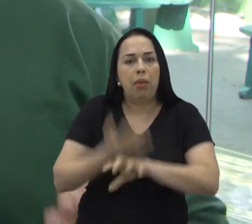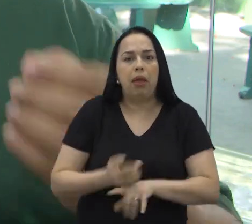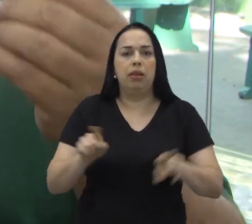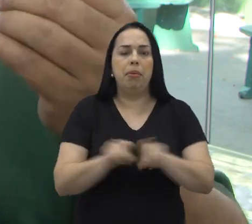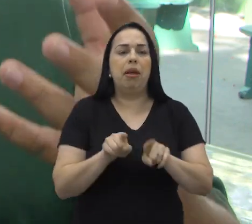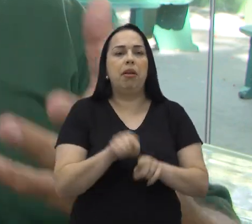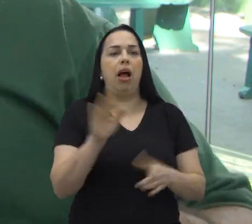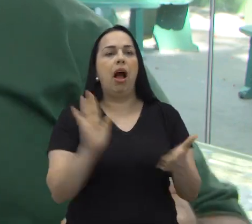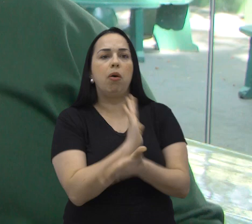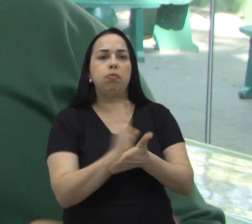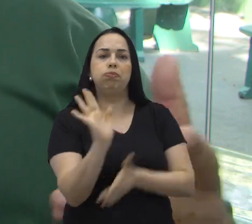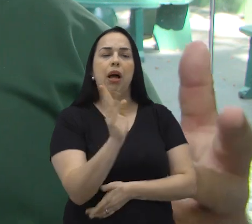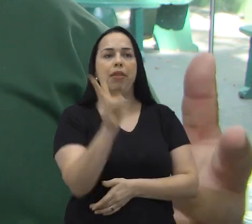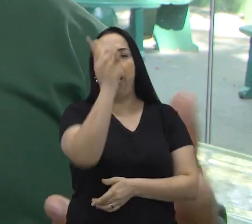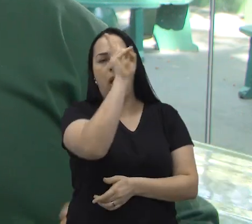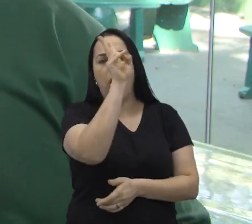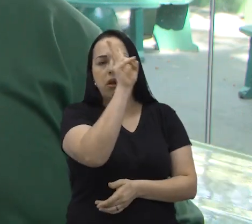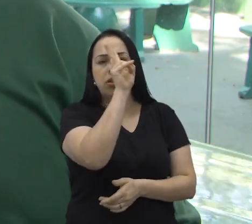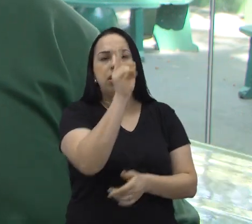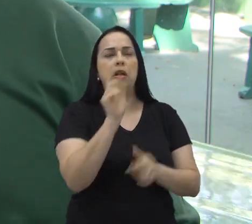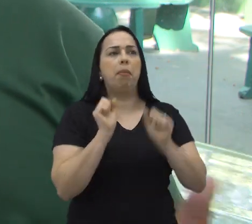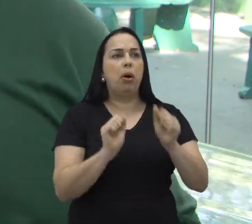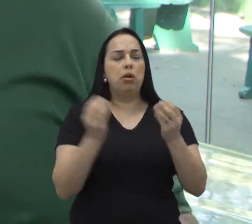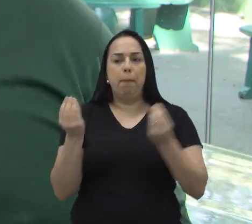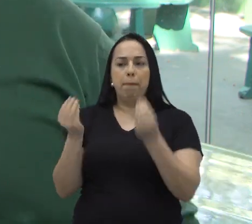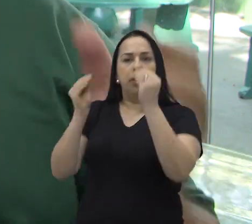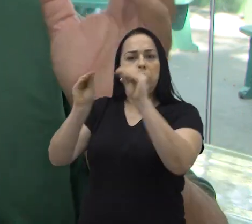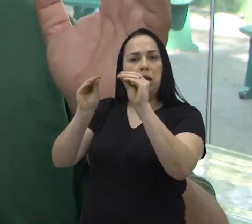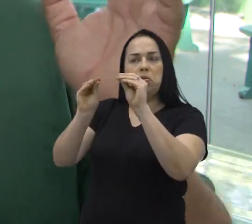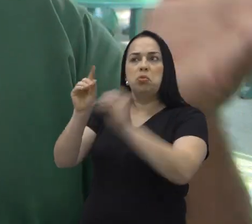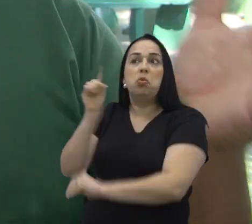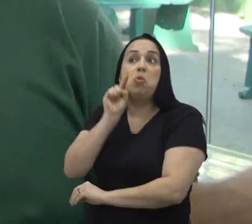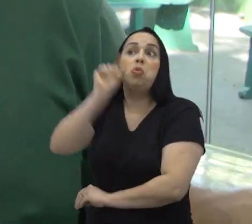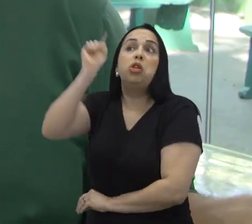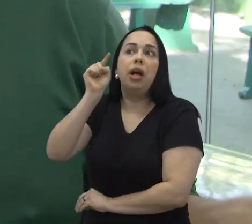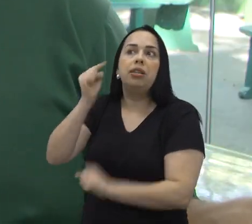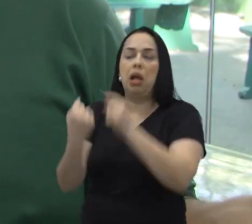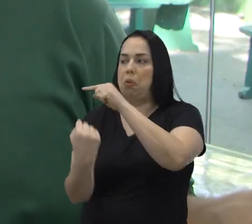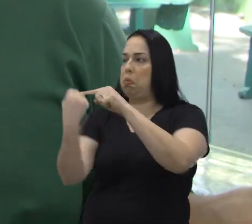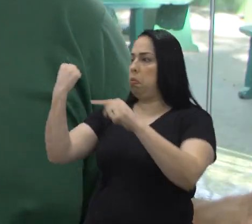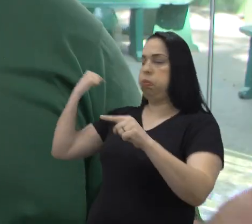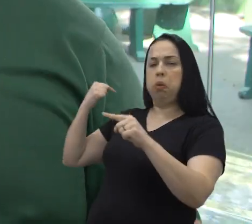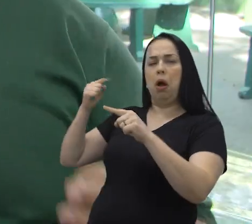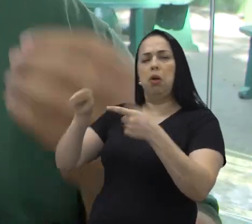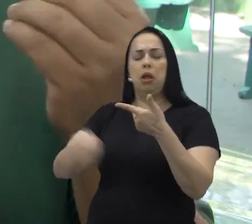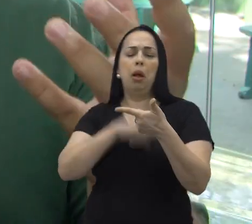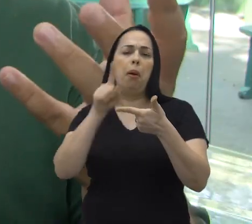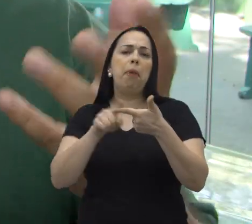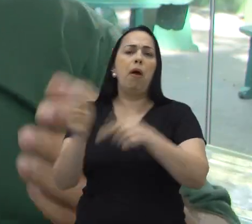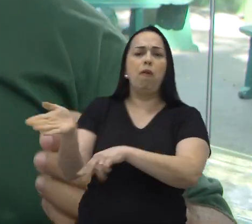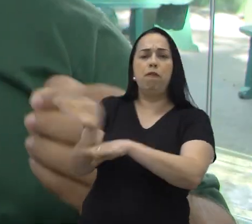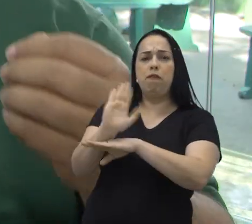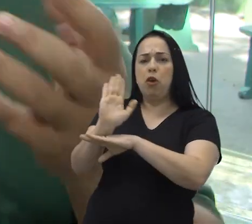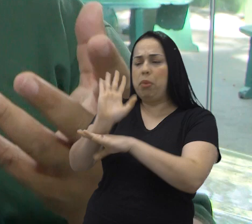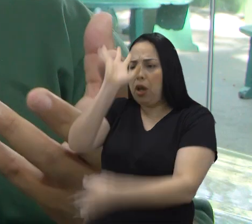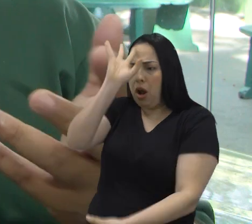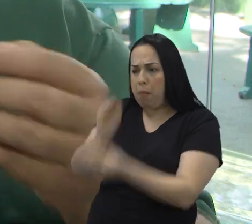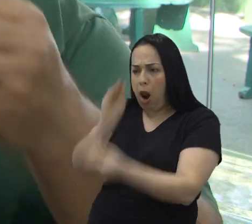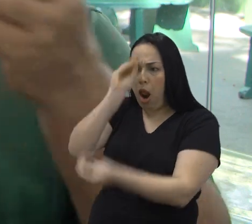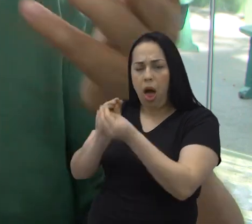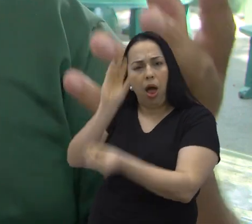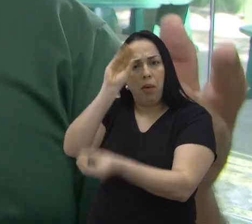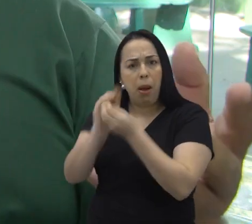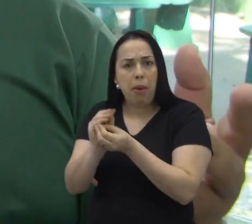matéria. Se você está, por exemplo, tendo uma aula de história, você pode escrever lá uma data, você visualiza a época, um filme que te